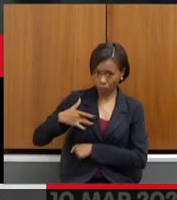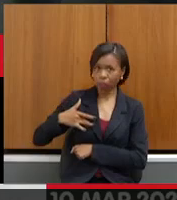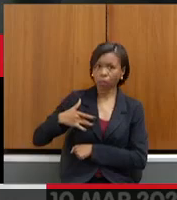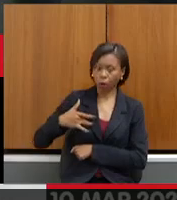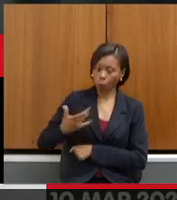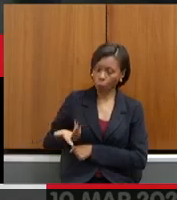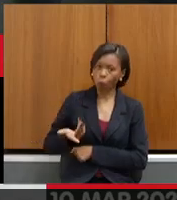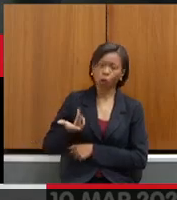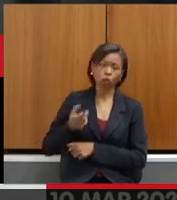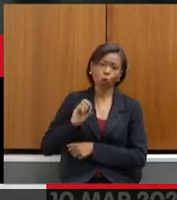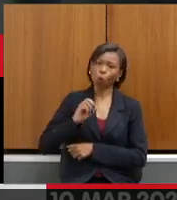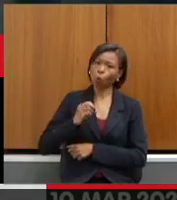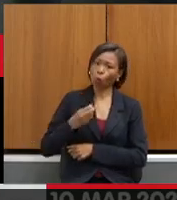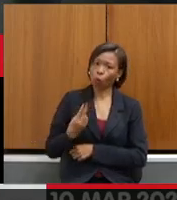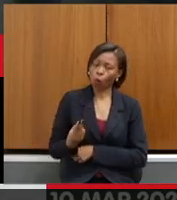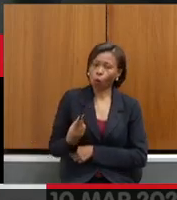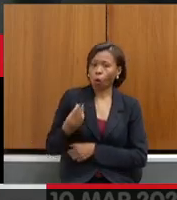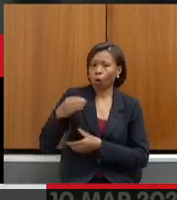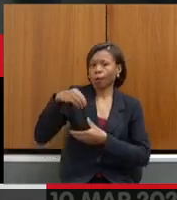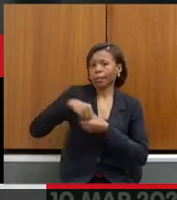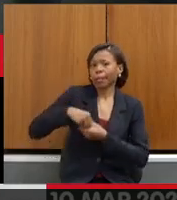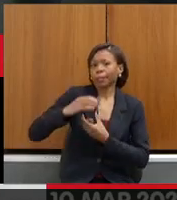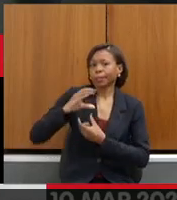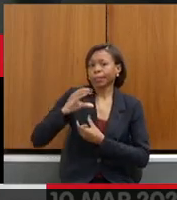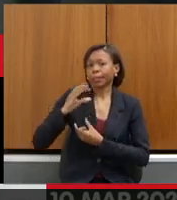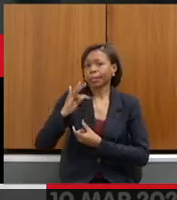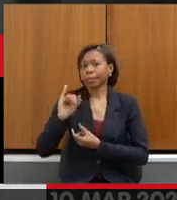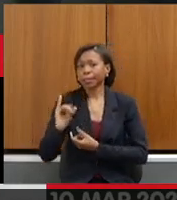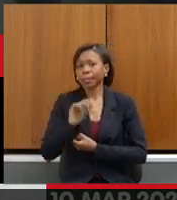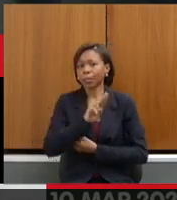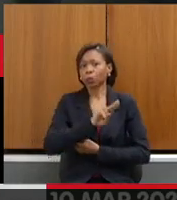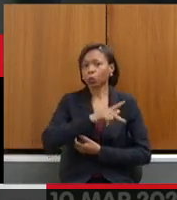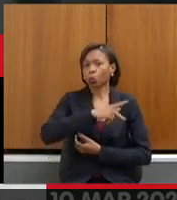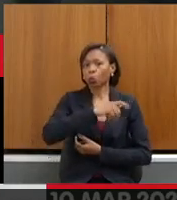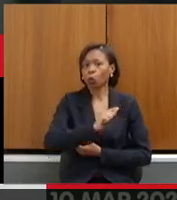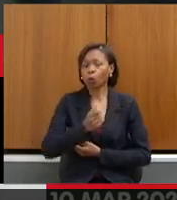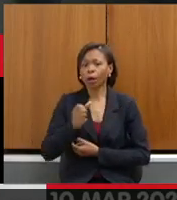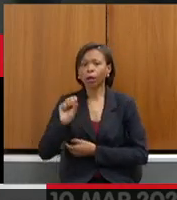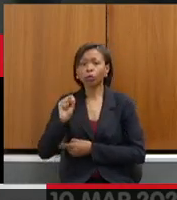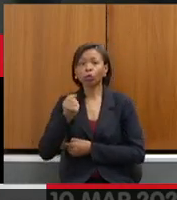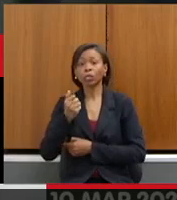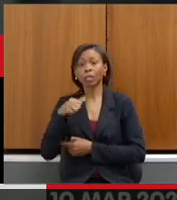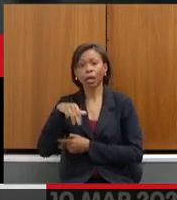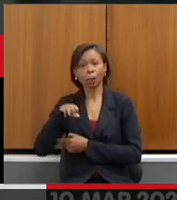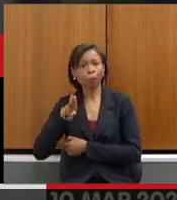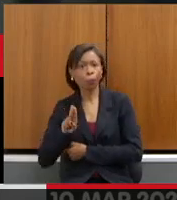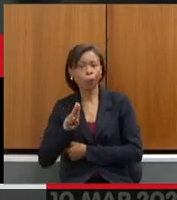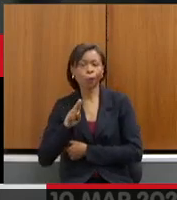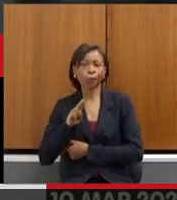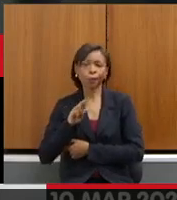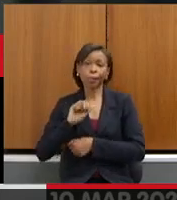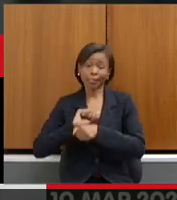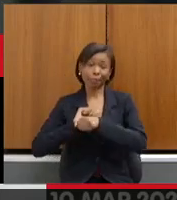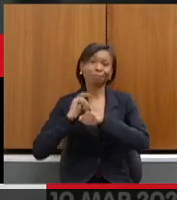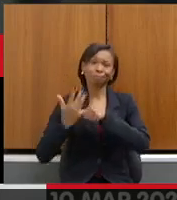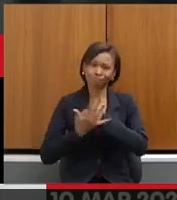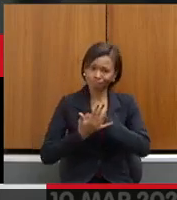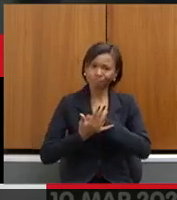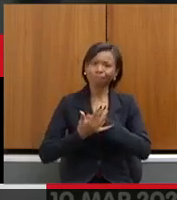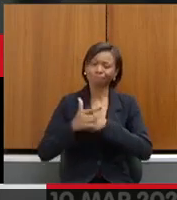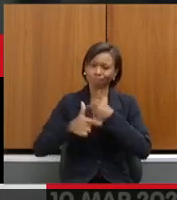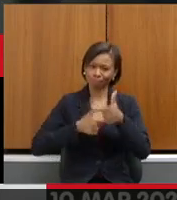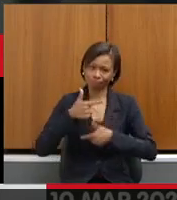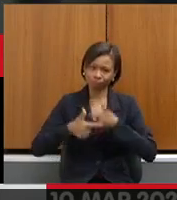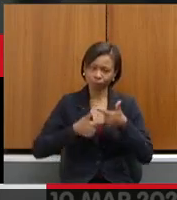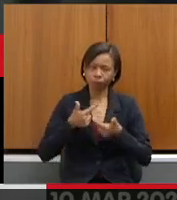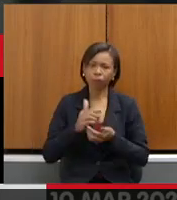isso são aqueles que efetivamente estão no CTI nas roupas nos Salmos lidando com a convite em seguida